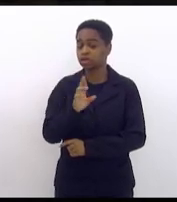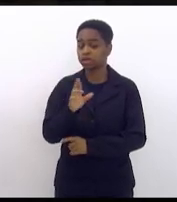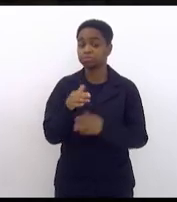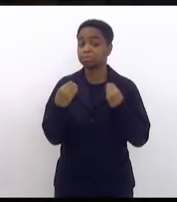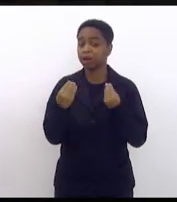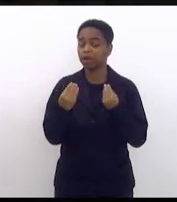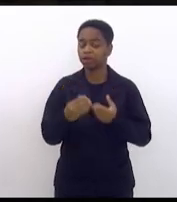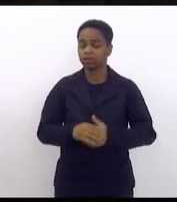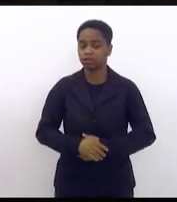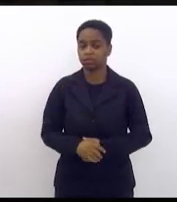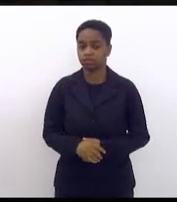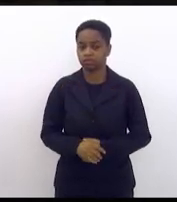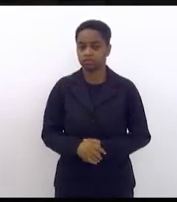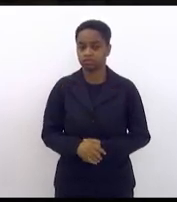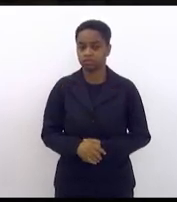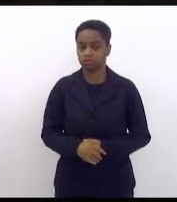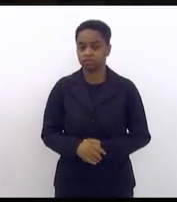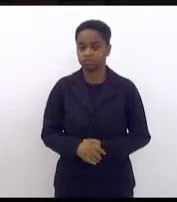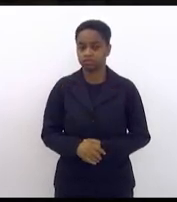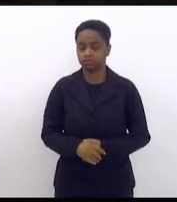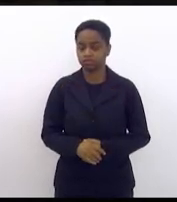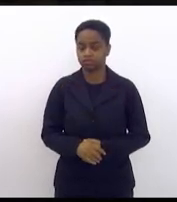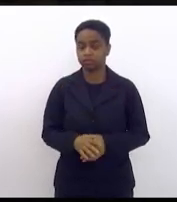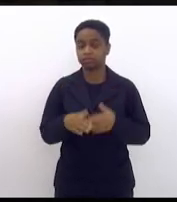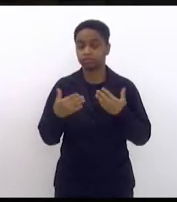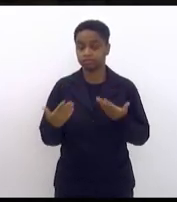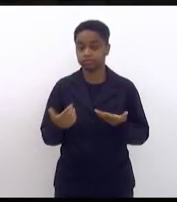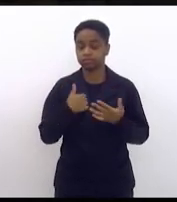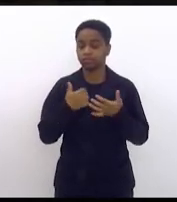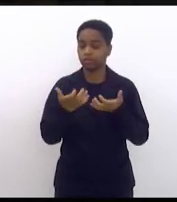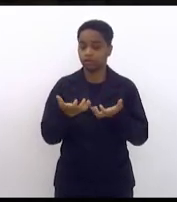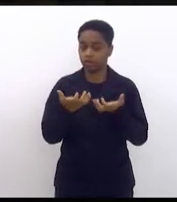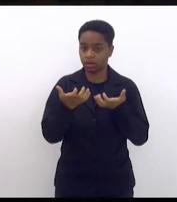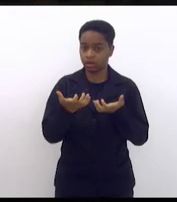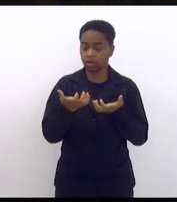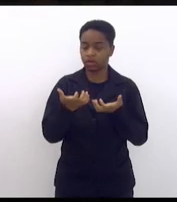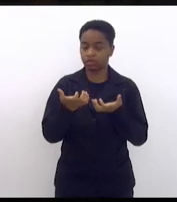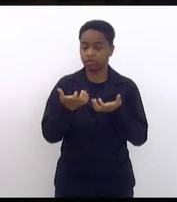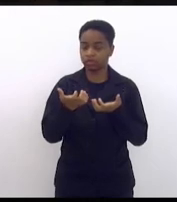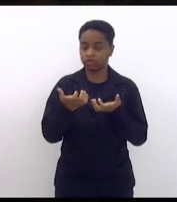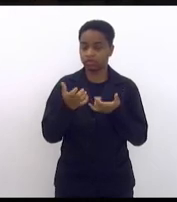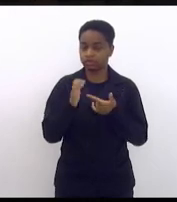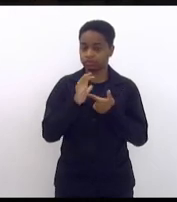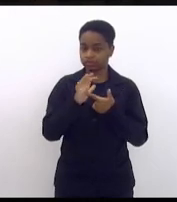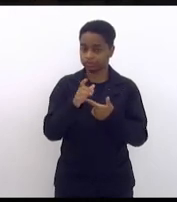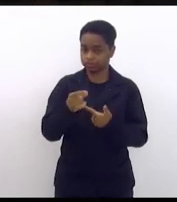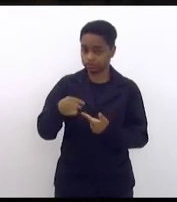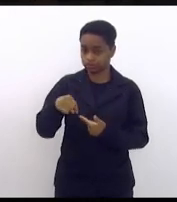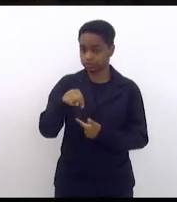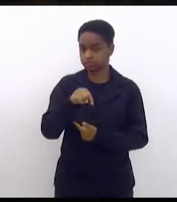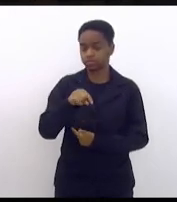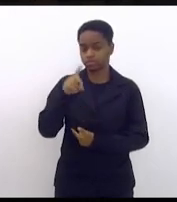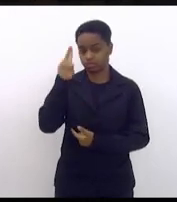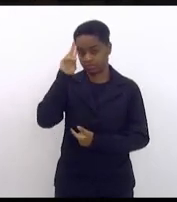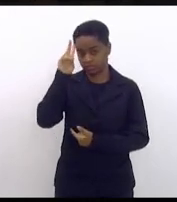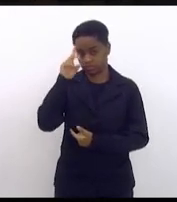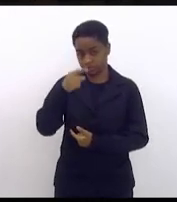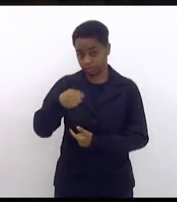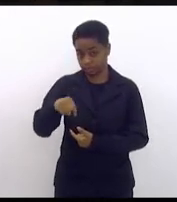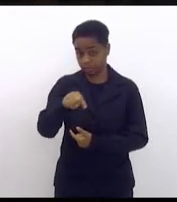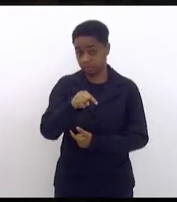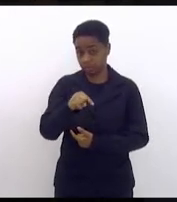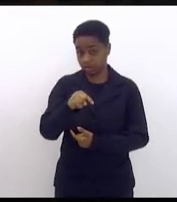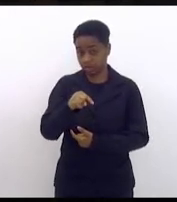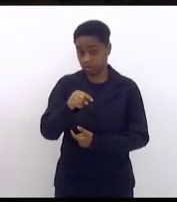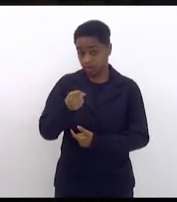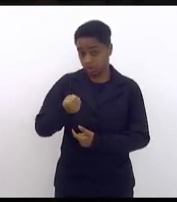reais? E eu queria lembrar, senhora presidente, que estes números vão se